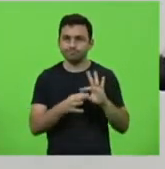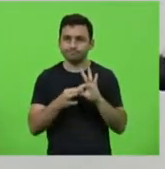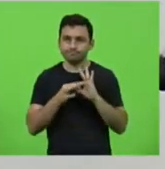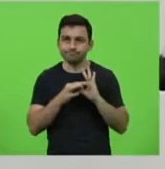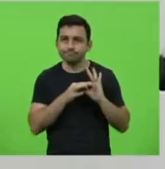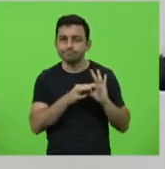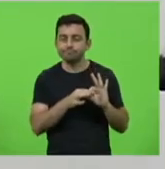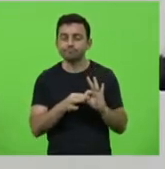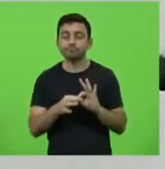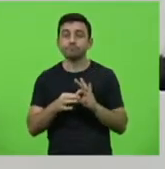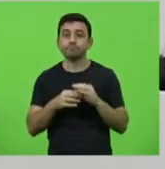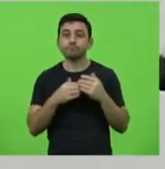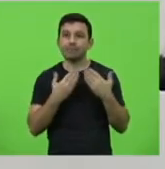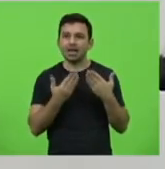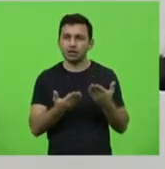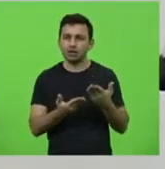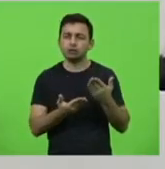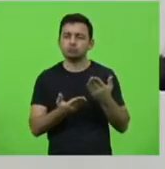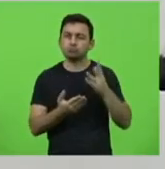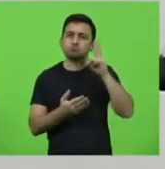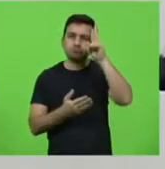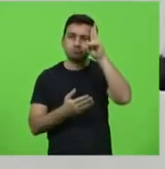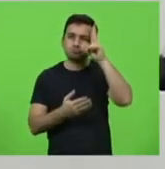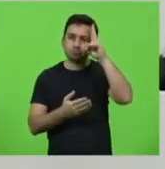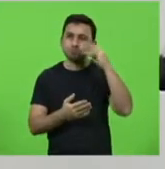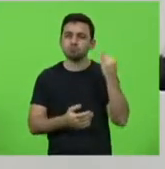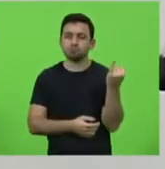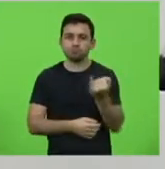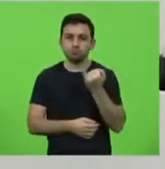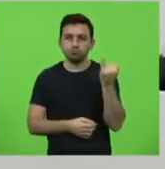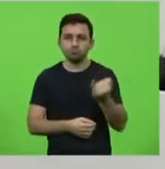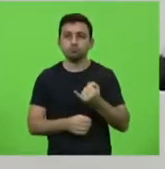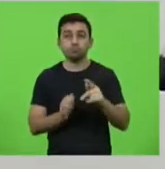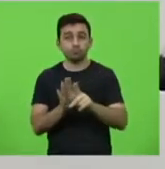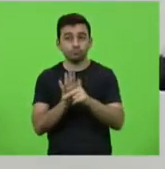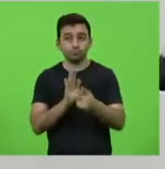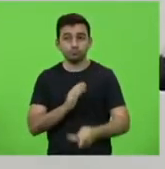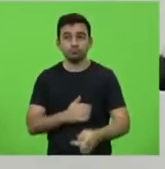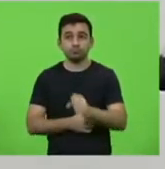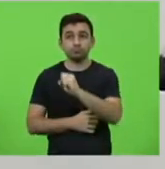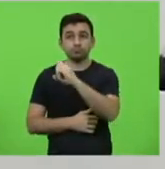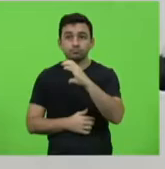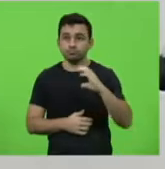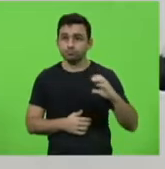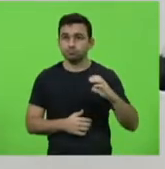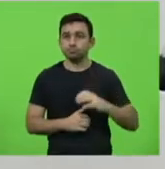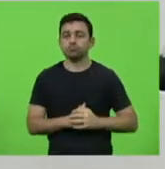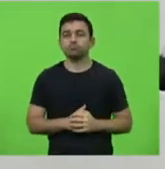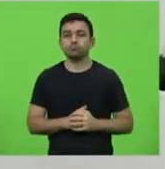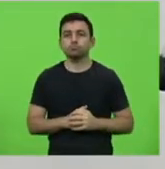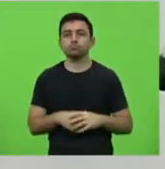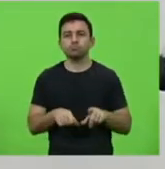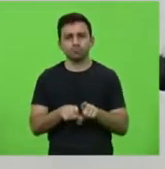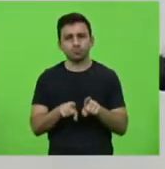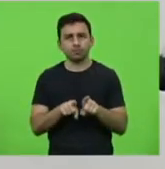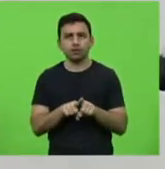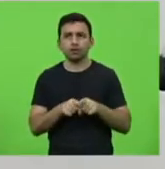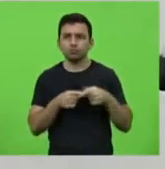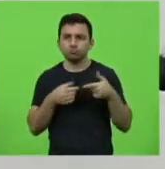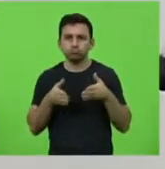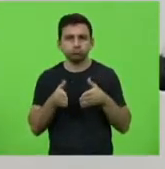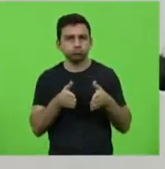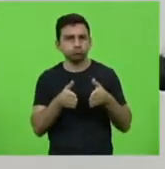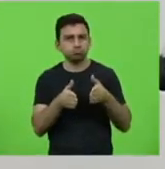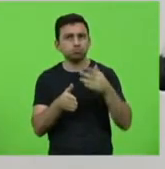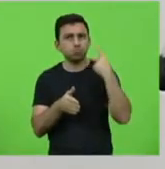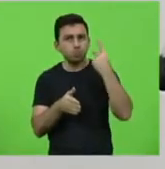uma biografia tão importante para Santa Catarina e tão importante para a trajetória de tantos políticos que